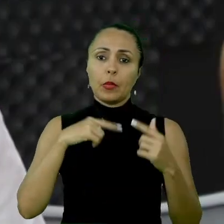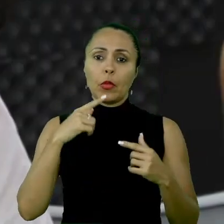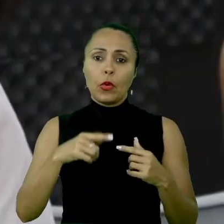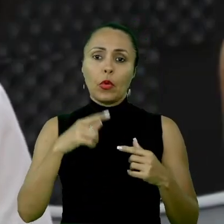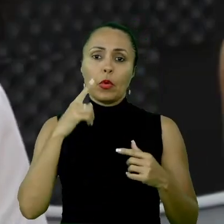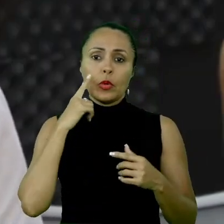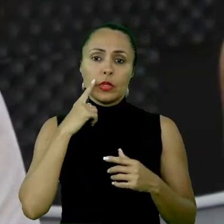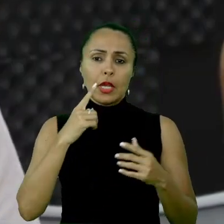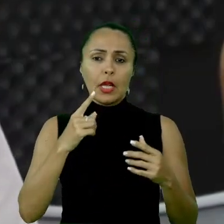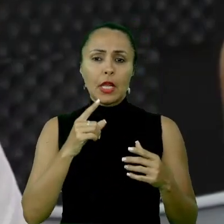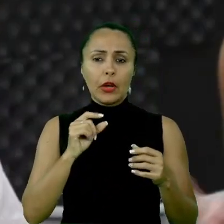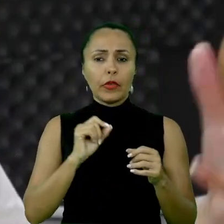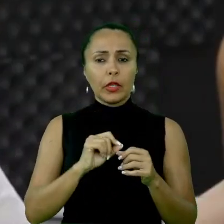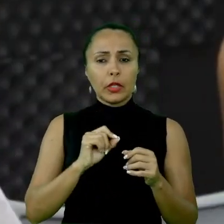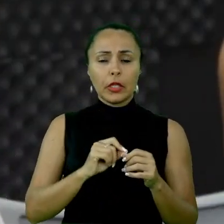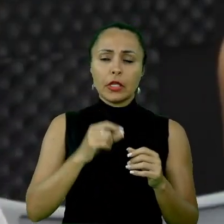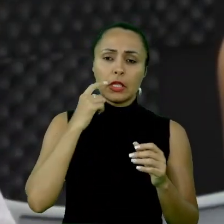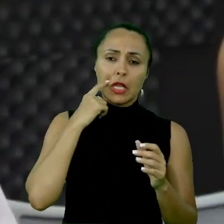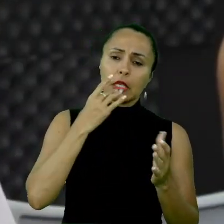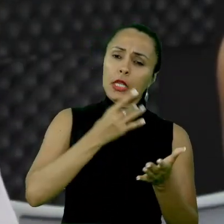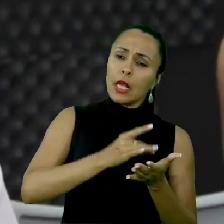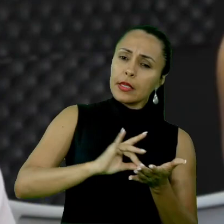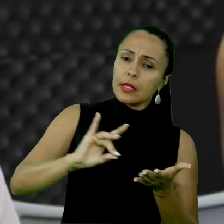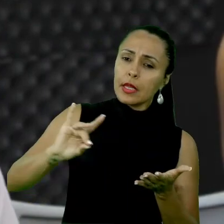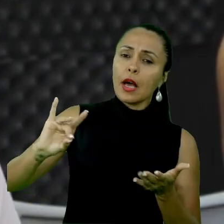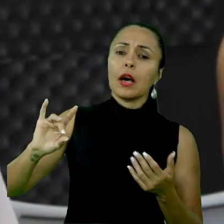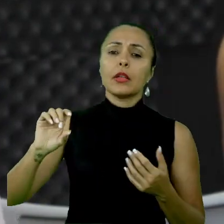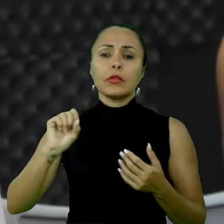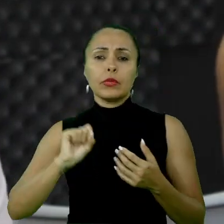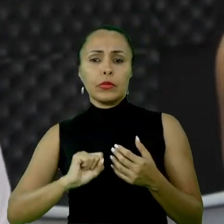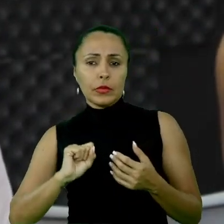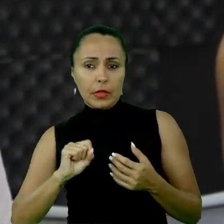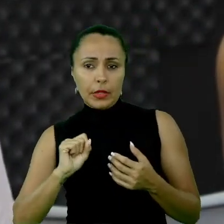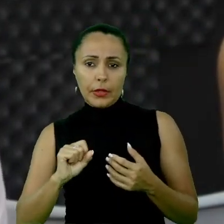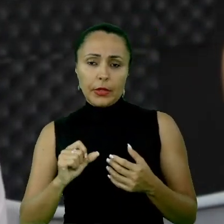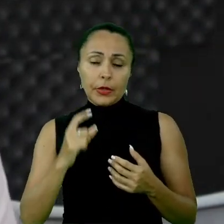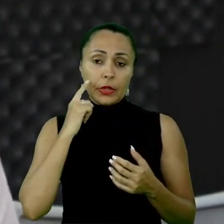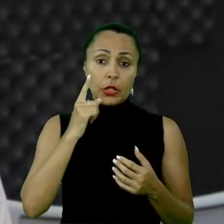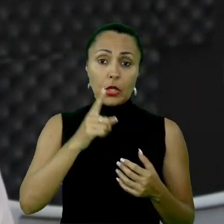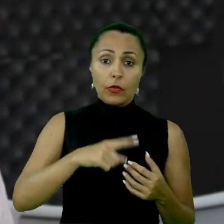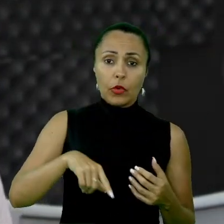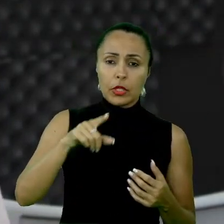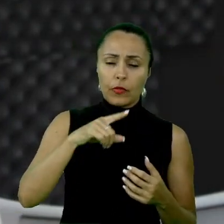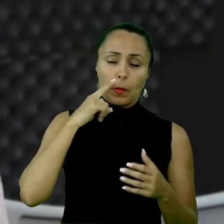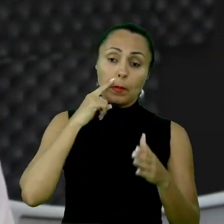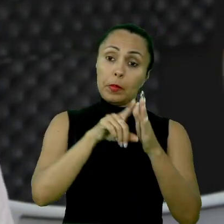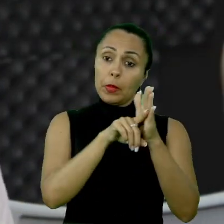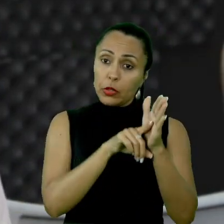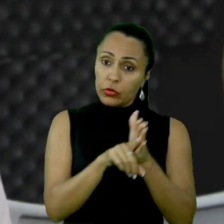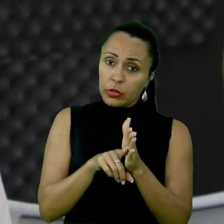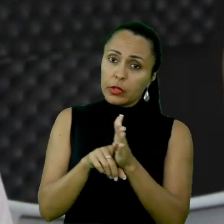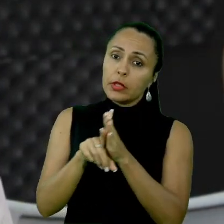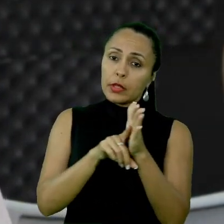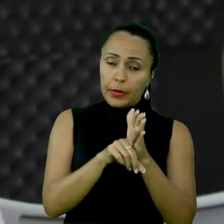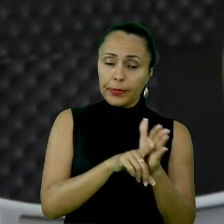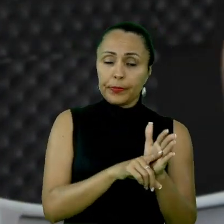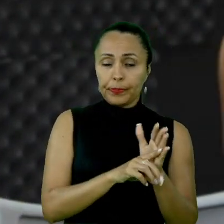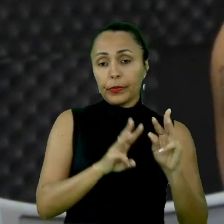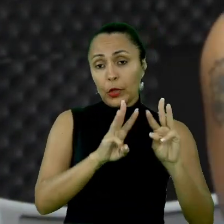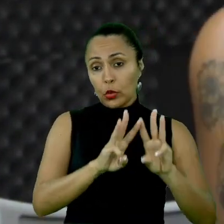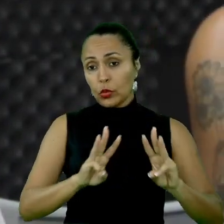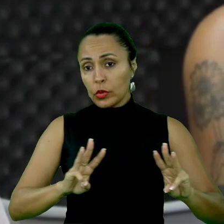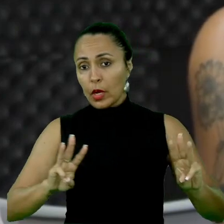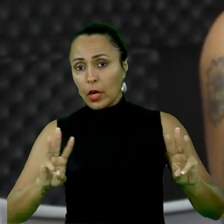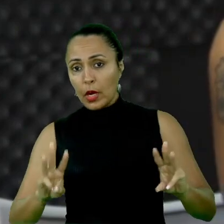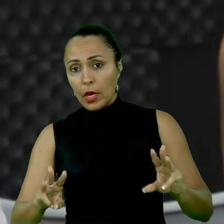linhas de produtos assinados, como esses pratos, que se vocês forem pesquisar na internet, no site dela, vocês vão ver que